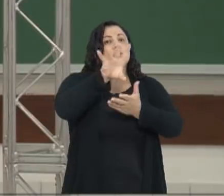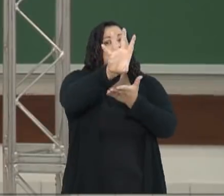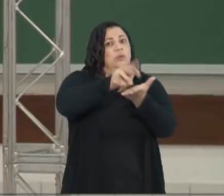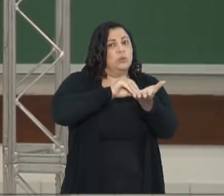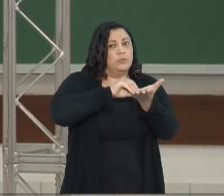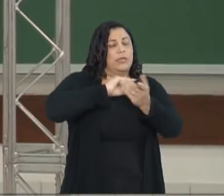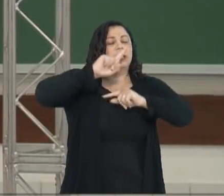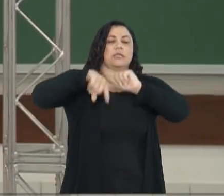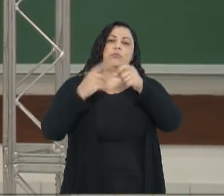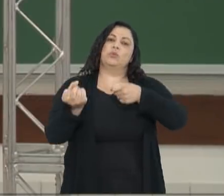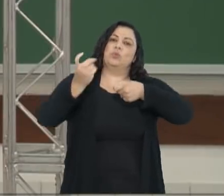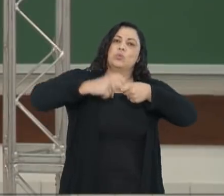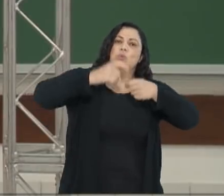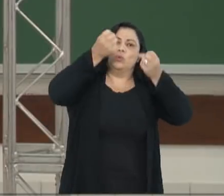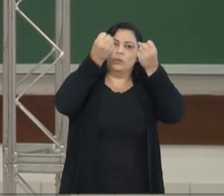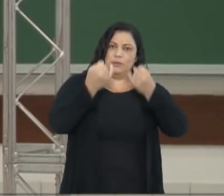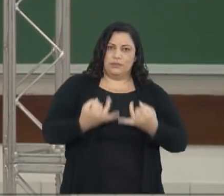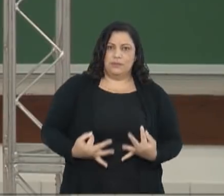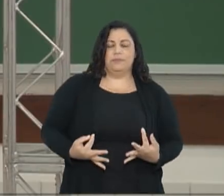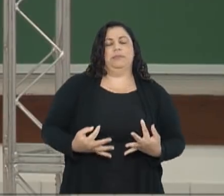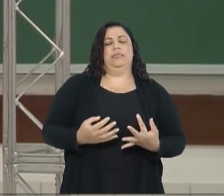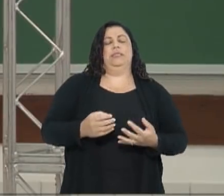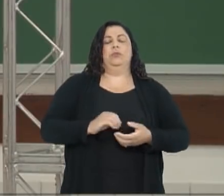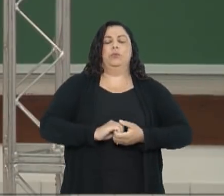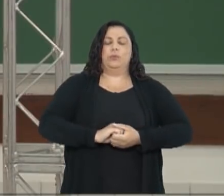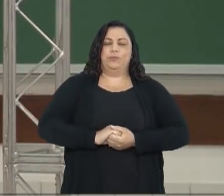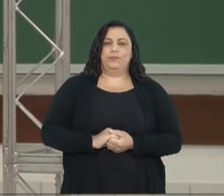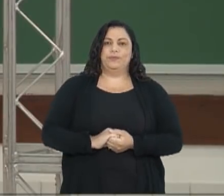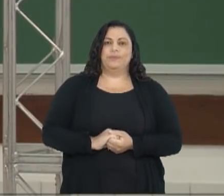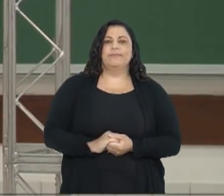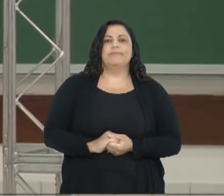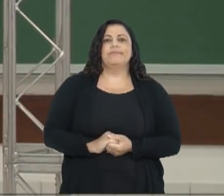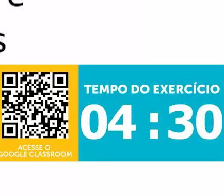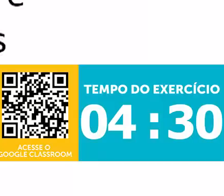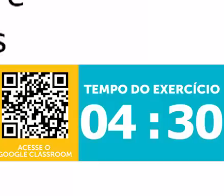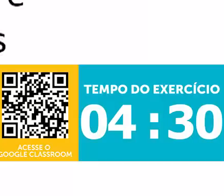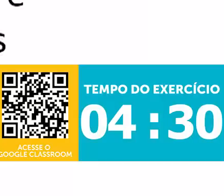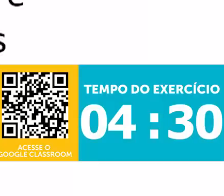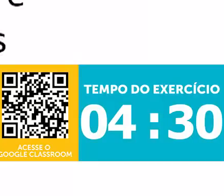uma explicação ali do que vocês devem realizar ali na atividade de pesquisa.